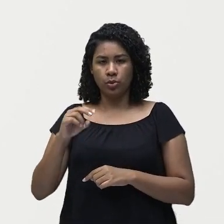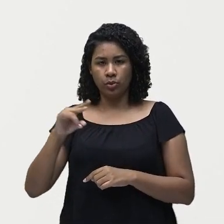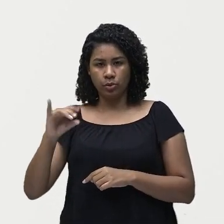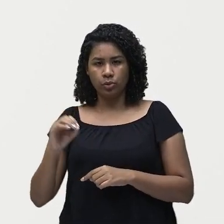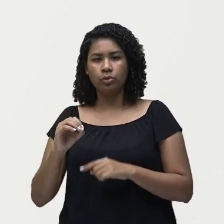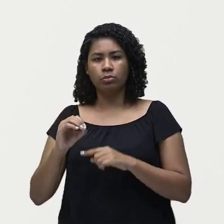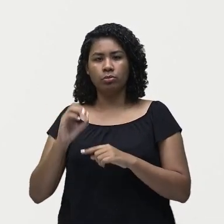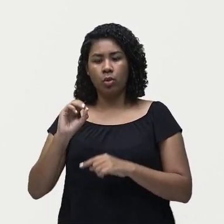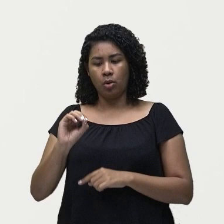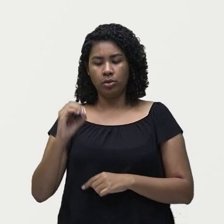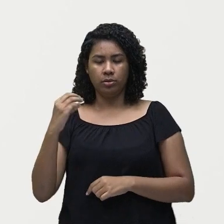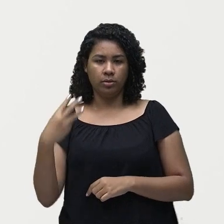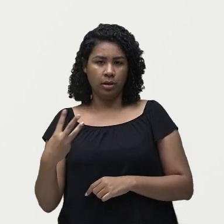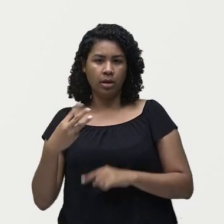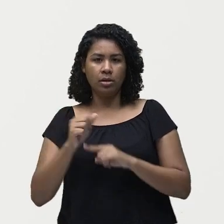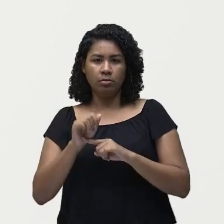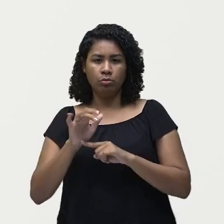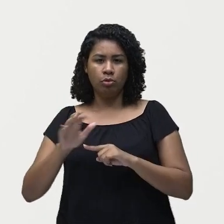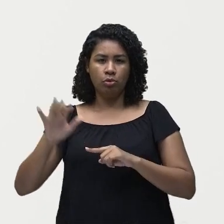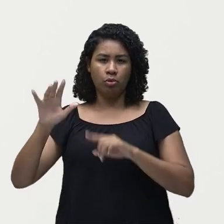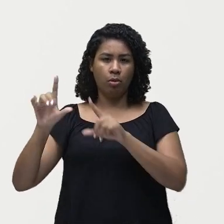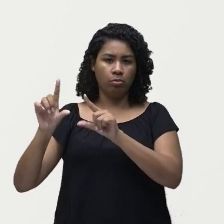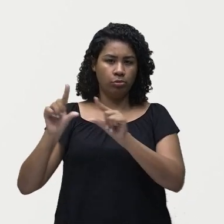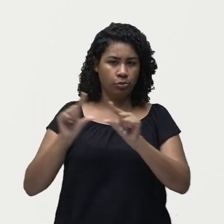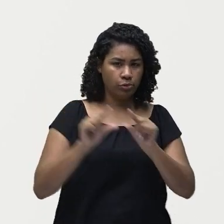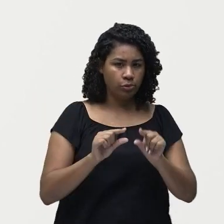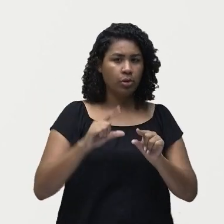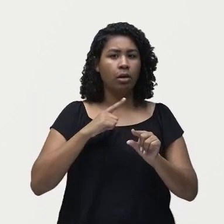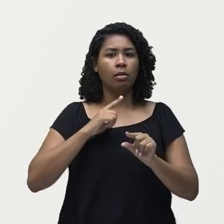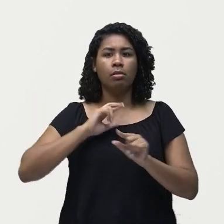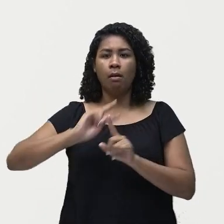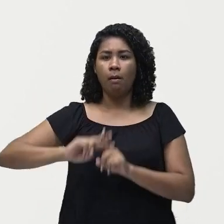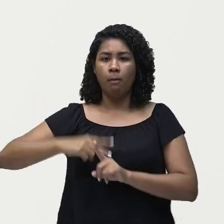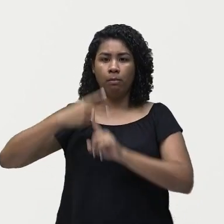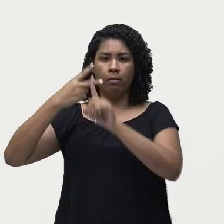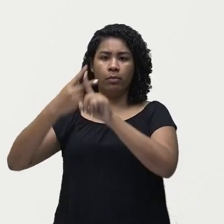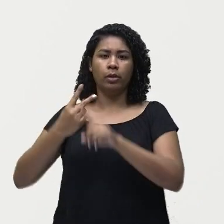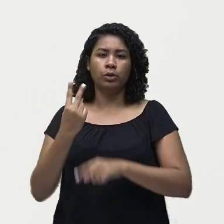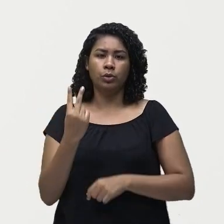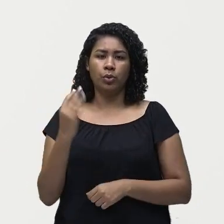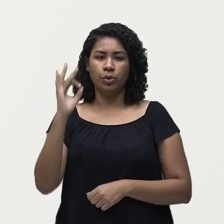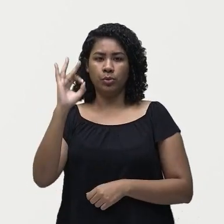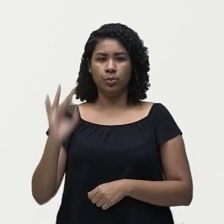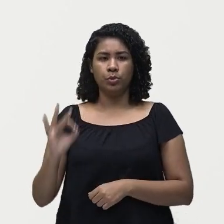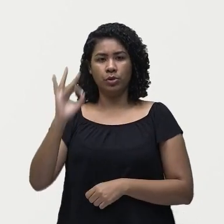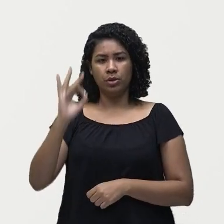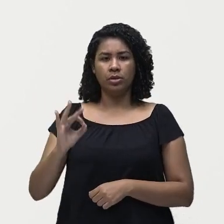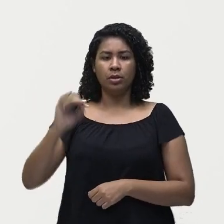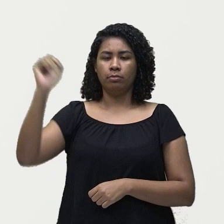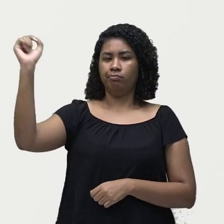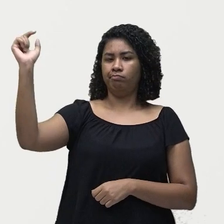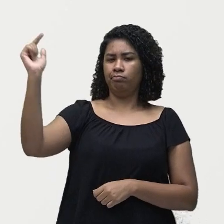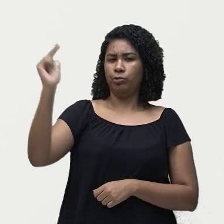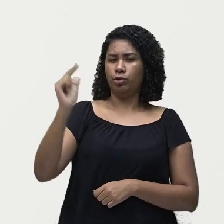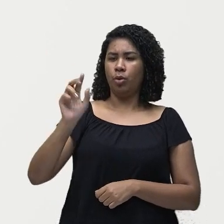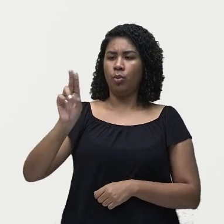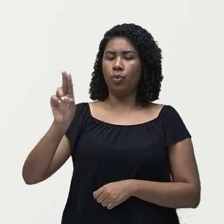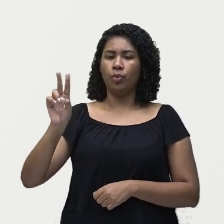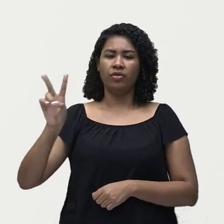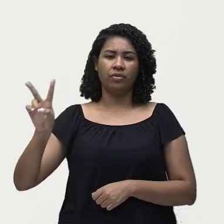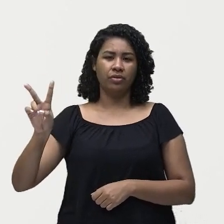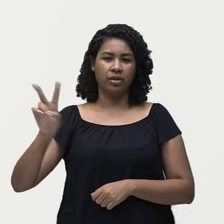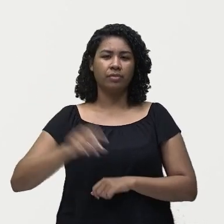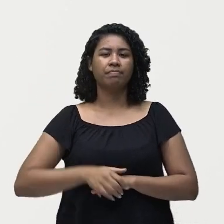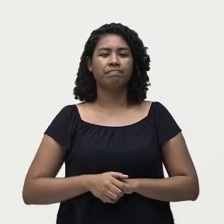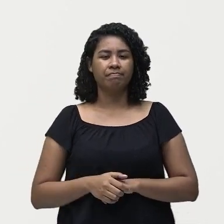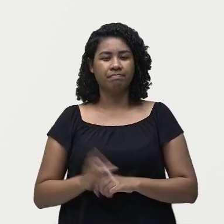de 2% na radiação ultravioleta na superfície terrestre. Olha só, né, como está